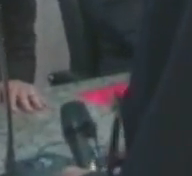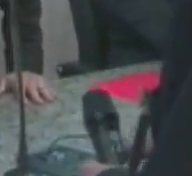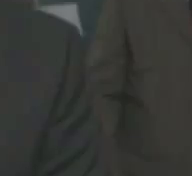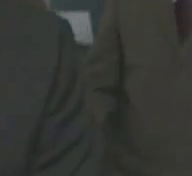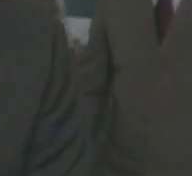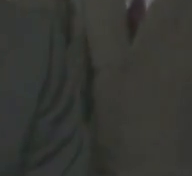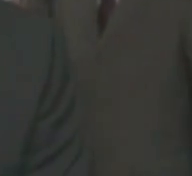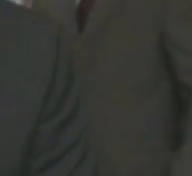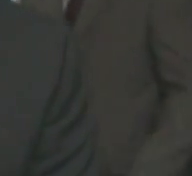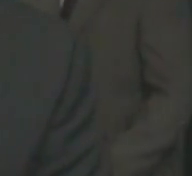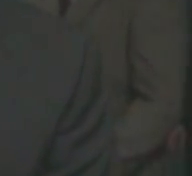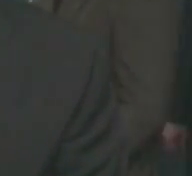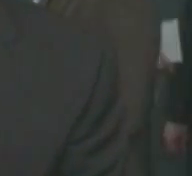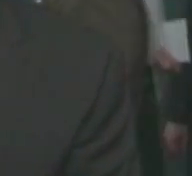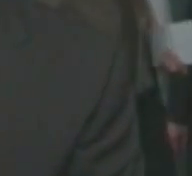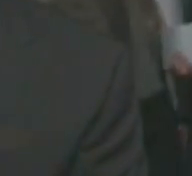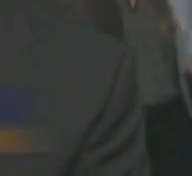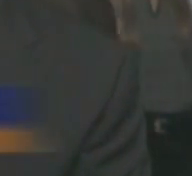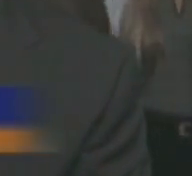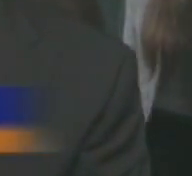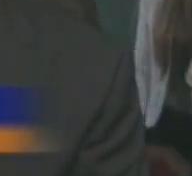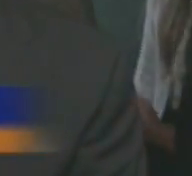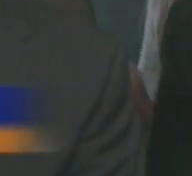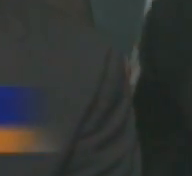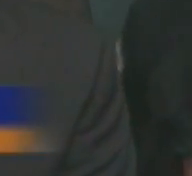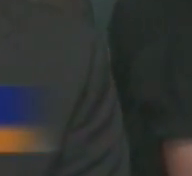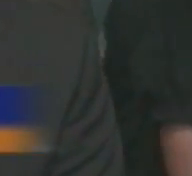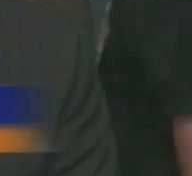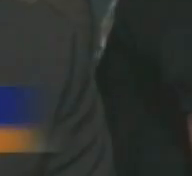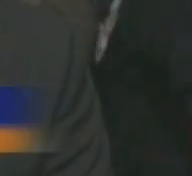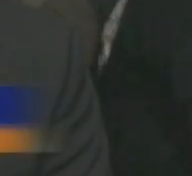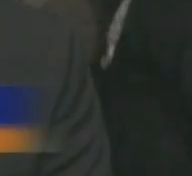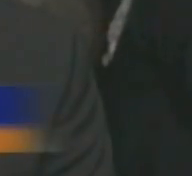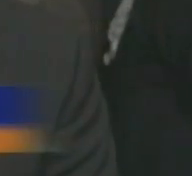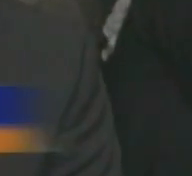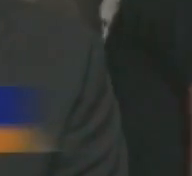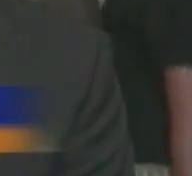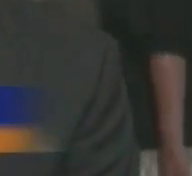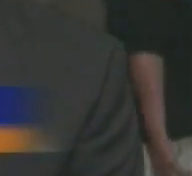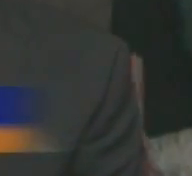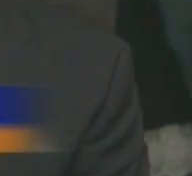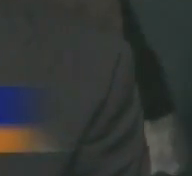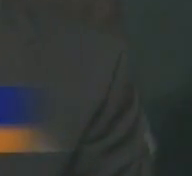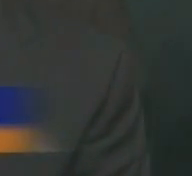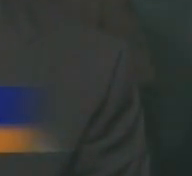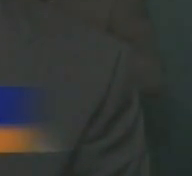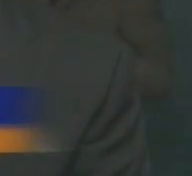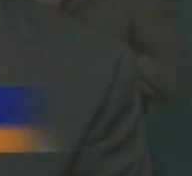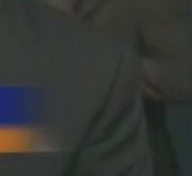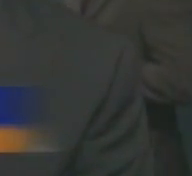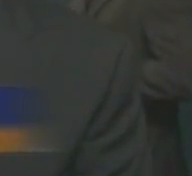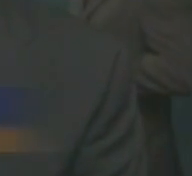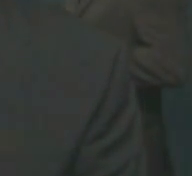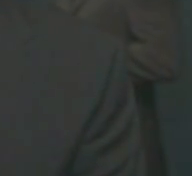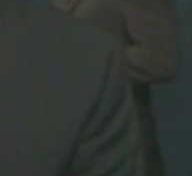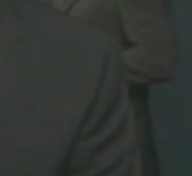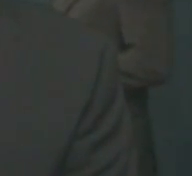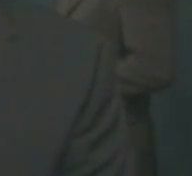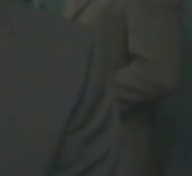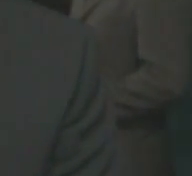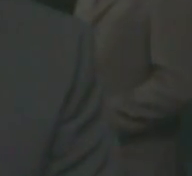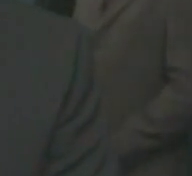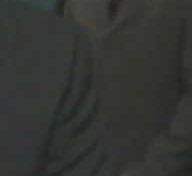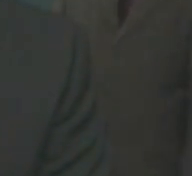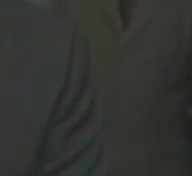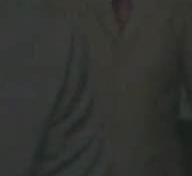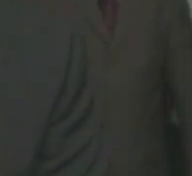PMDB. Estou sendo hoje o sexto deputado dos Inhamuns empossado na Assembleia Legislativa e me sinto, com isso, mais obrigado, porque